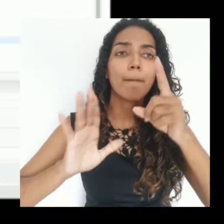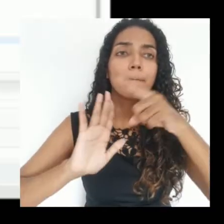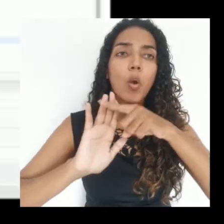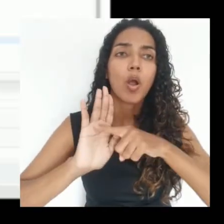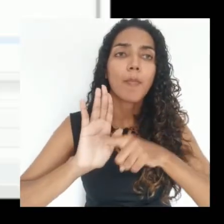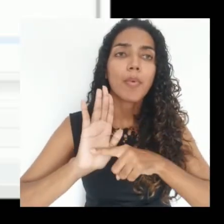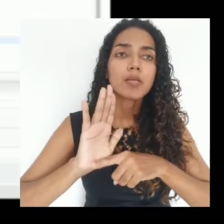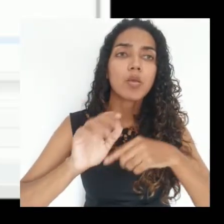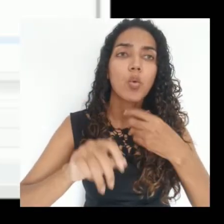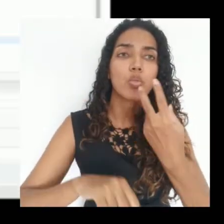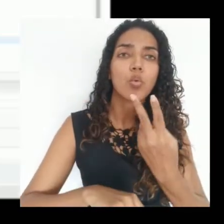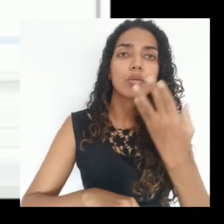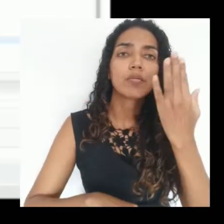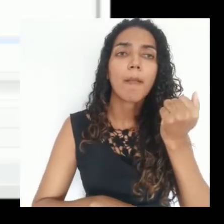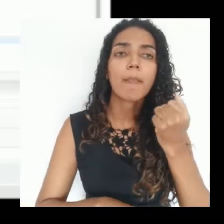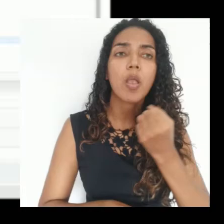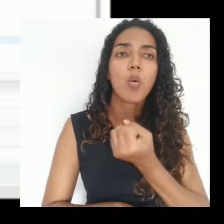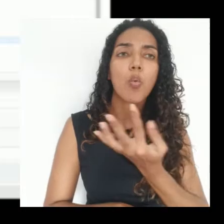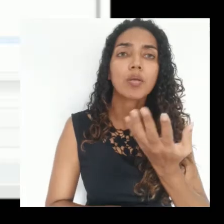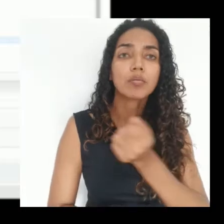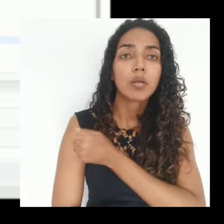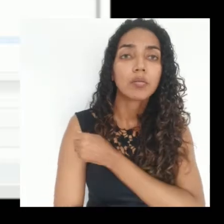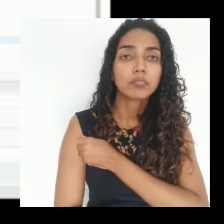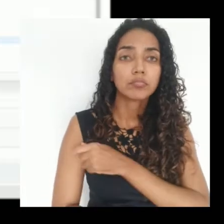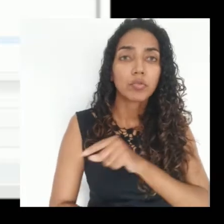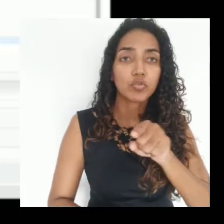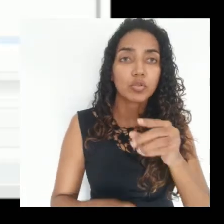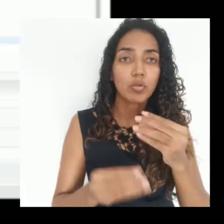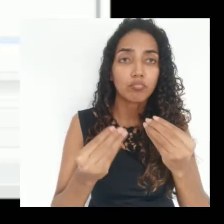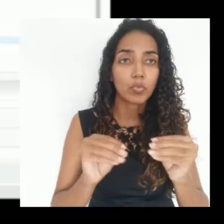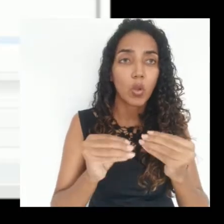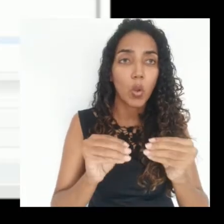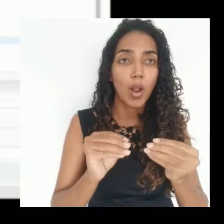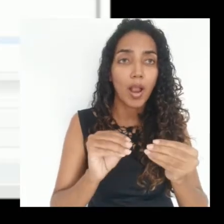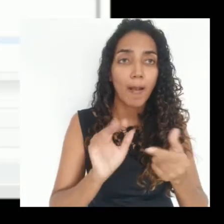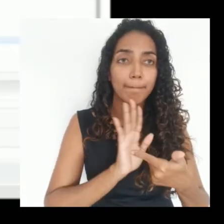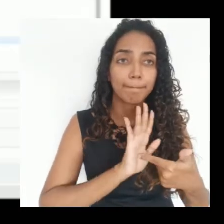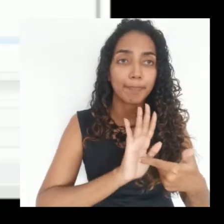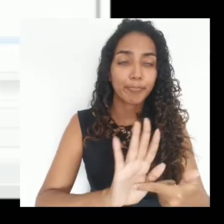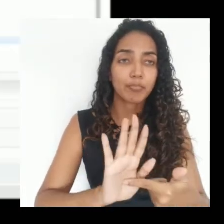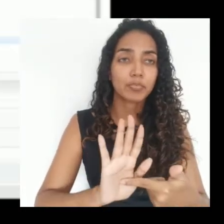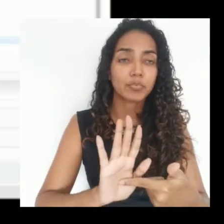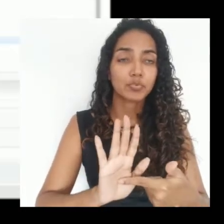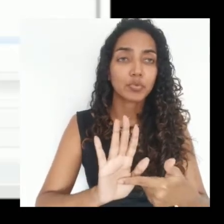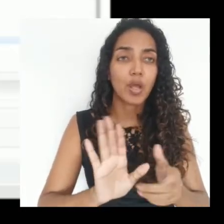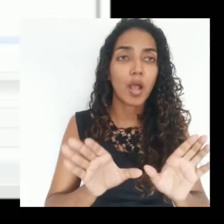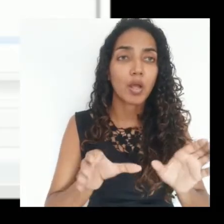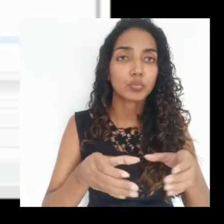pode imprimir aqui a turma, colocar aqui